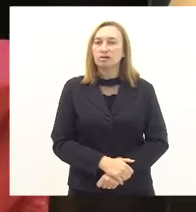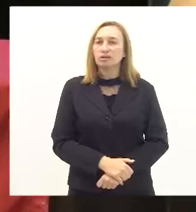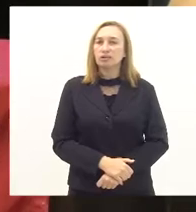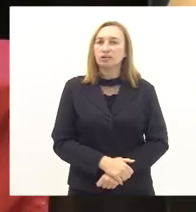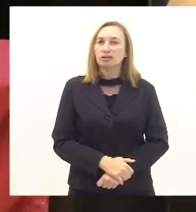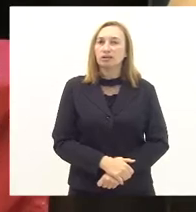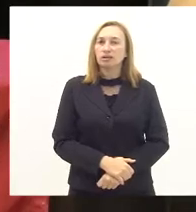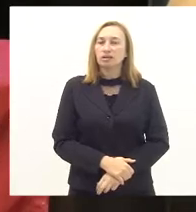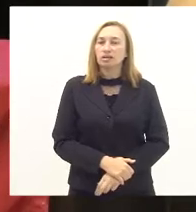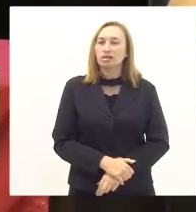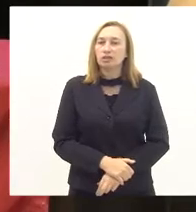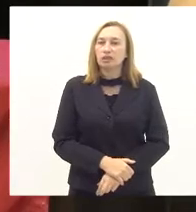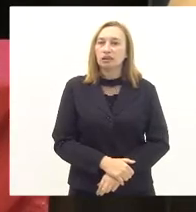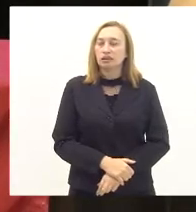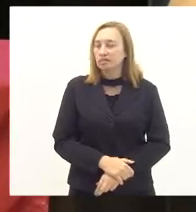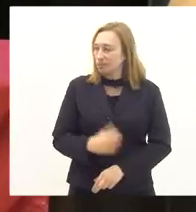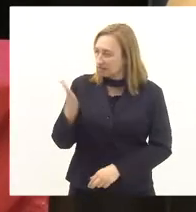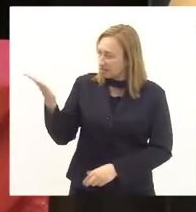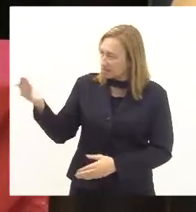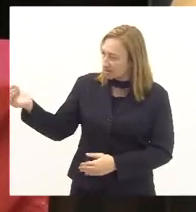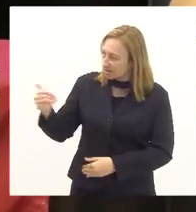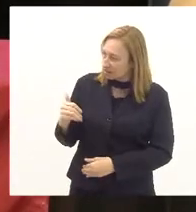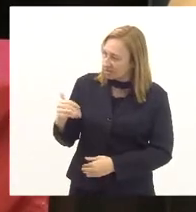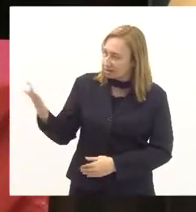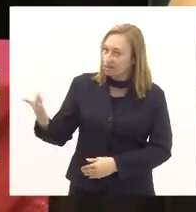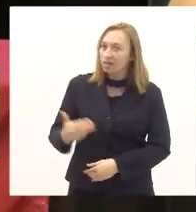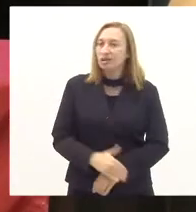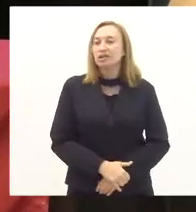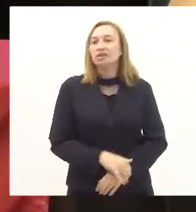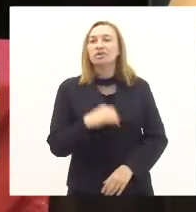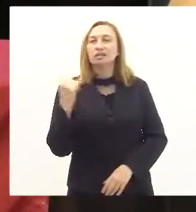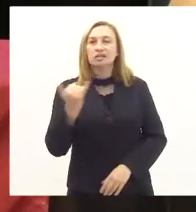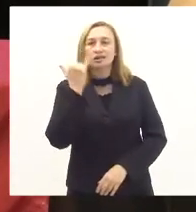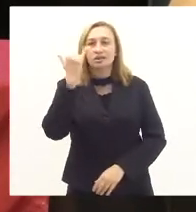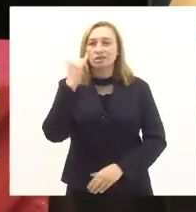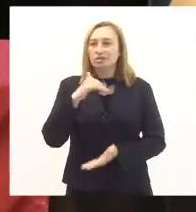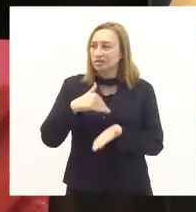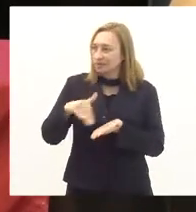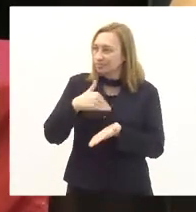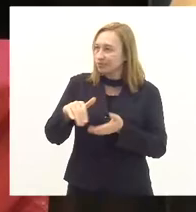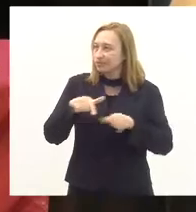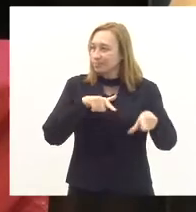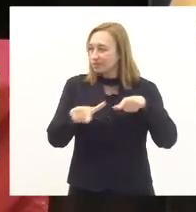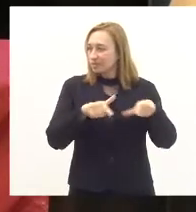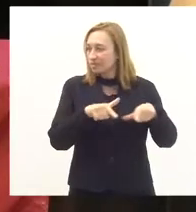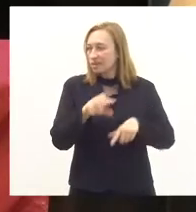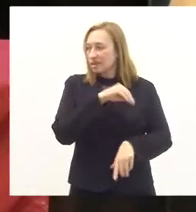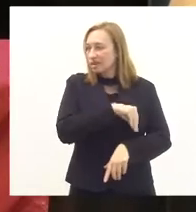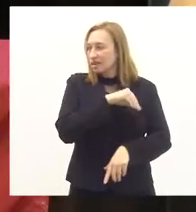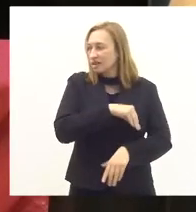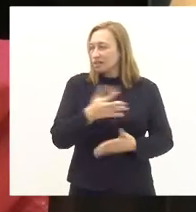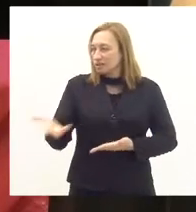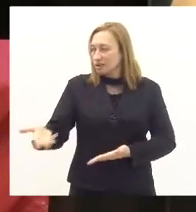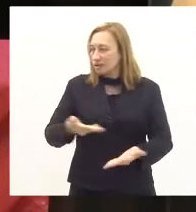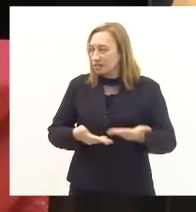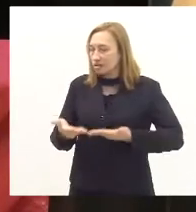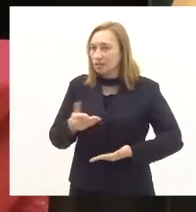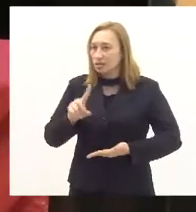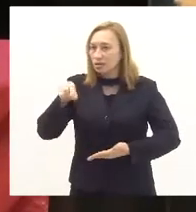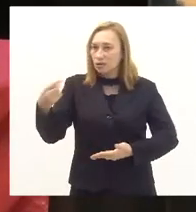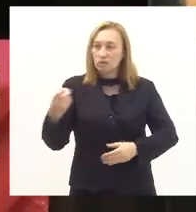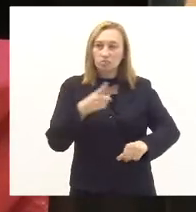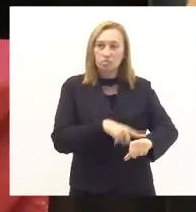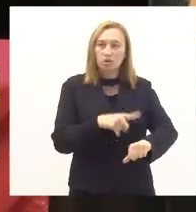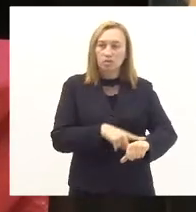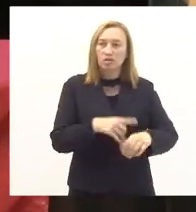mesa conosco, está ele aí chegando. Muito importante a Secretaria de Trabalho e Renda, que é nossa parceira em outra linha também da